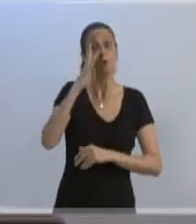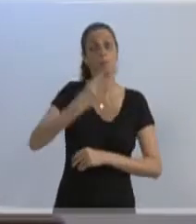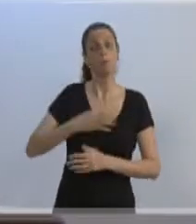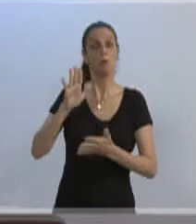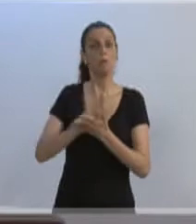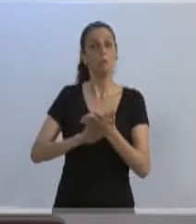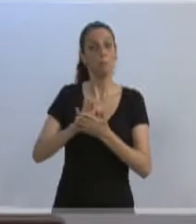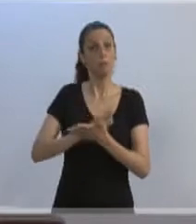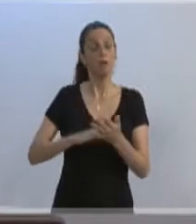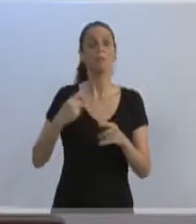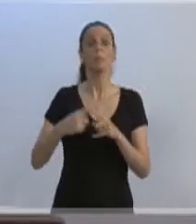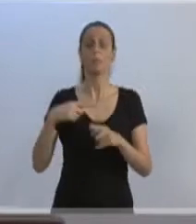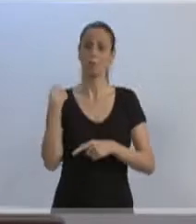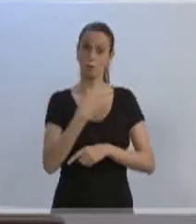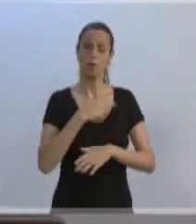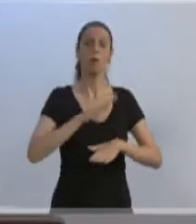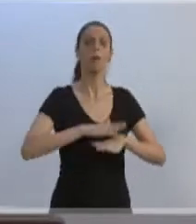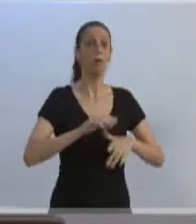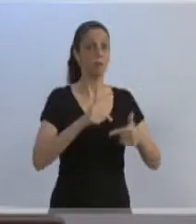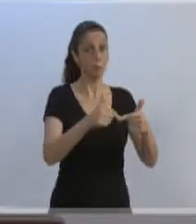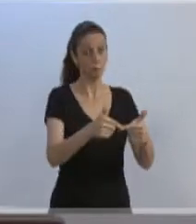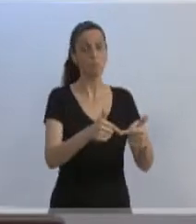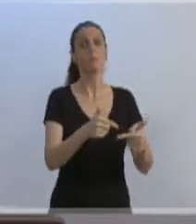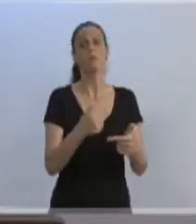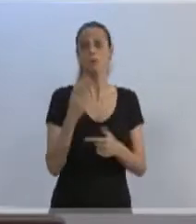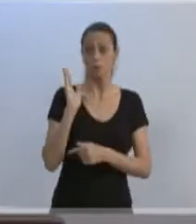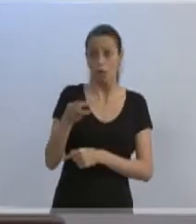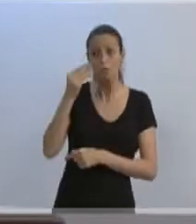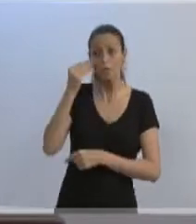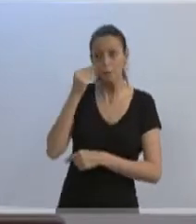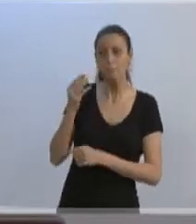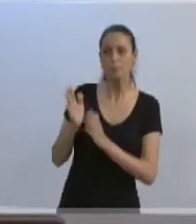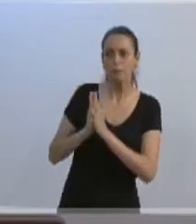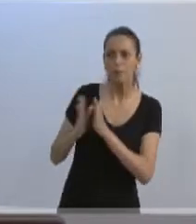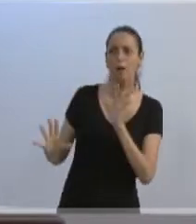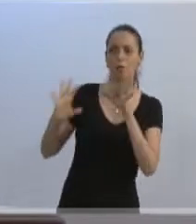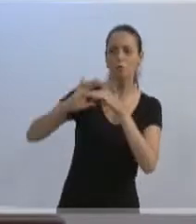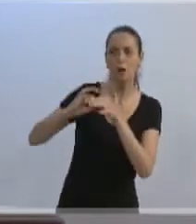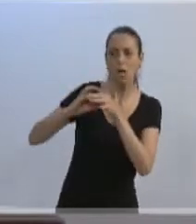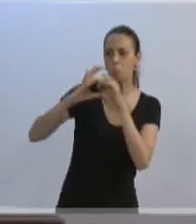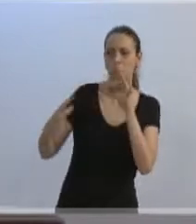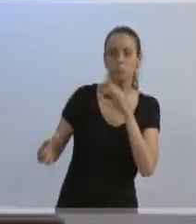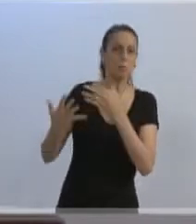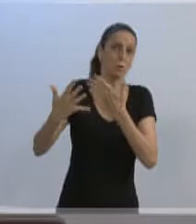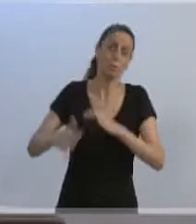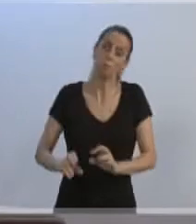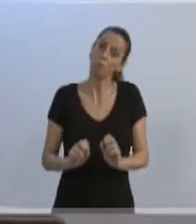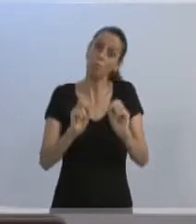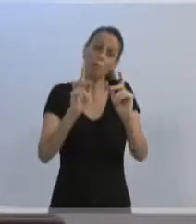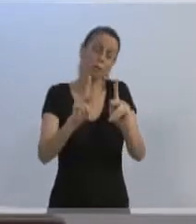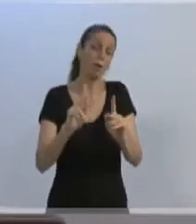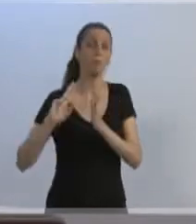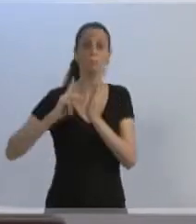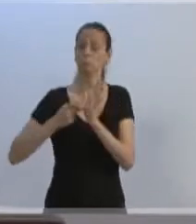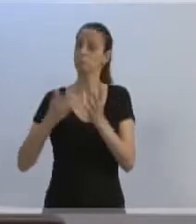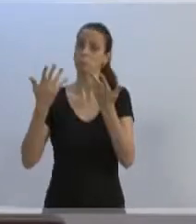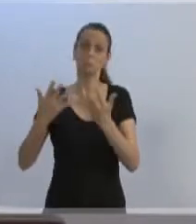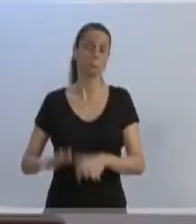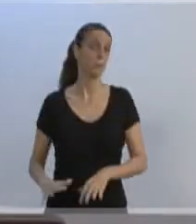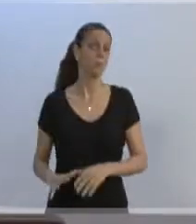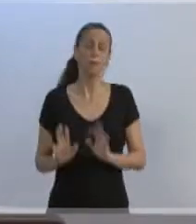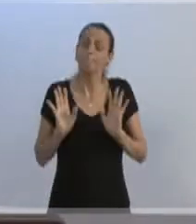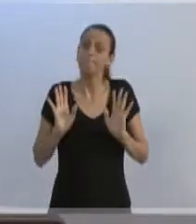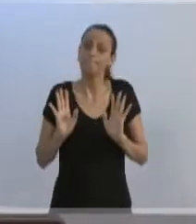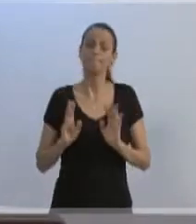ações que a gente busca de aqui parceria o aval também a avaliação dos silicatos do sindicato do